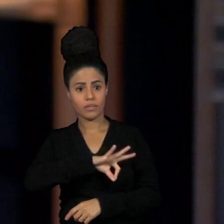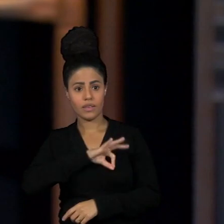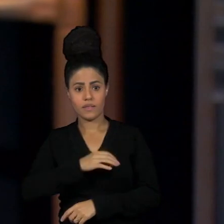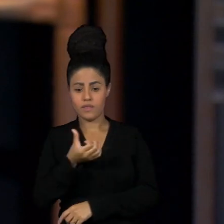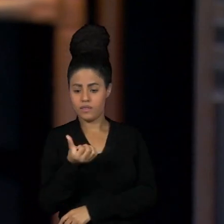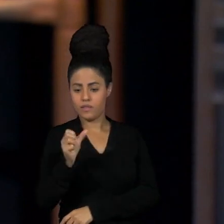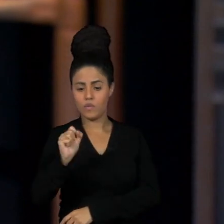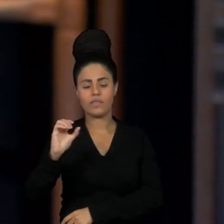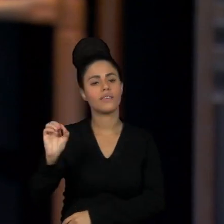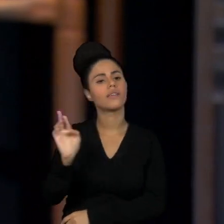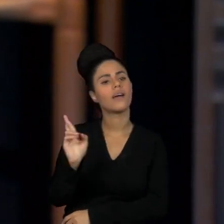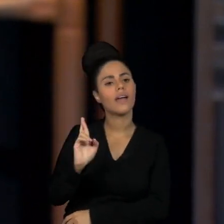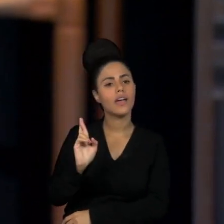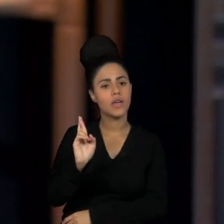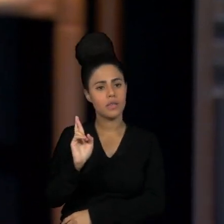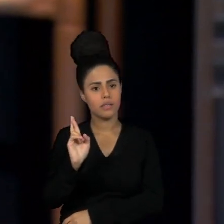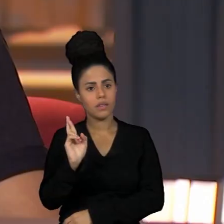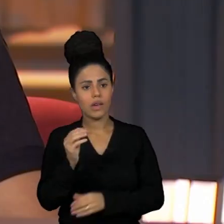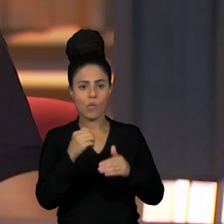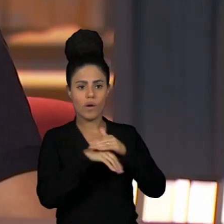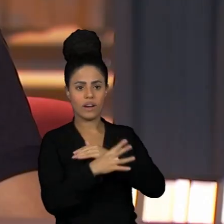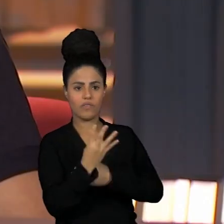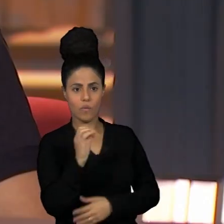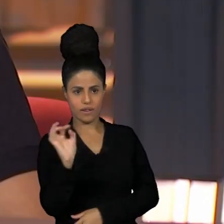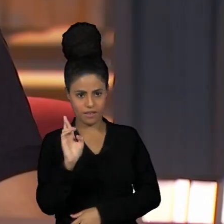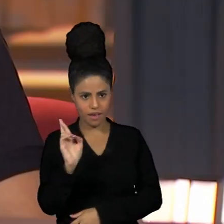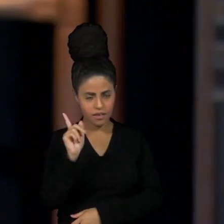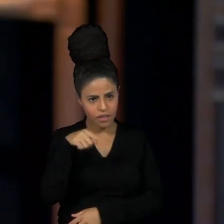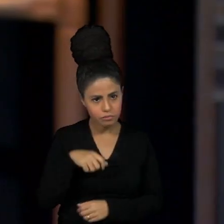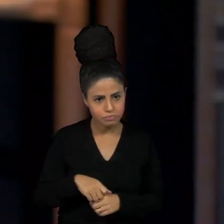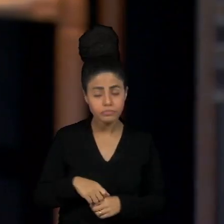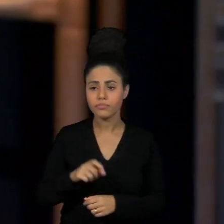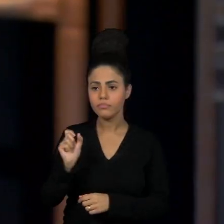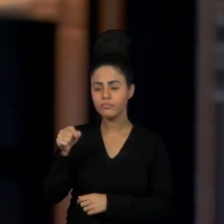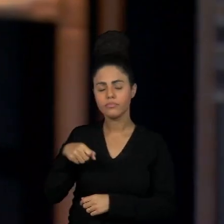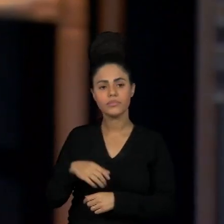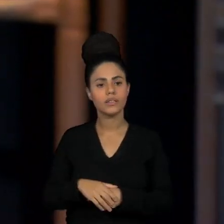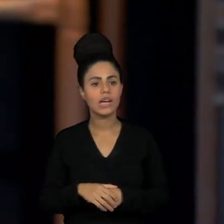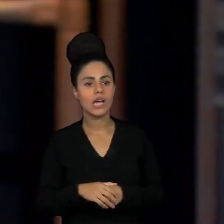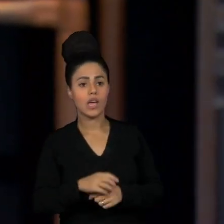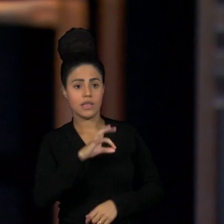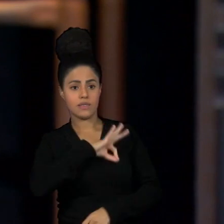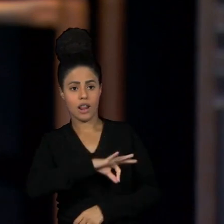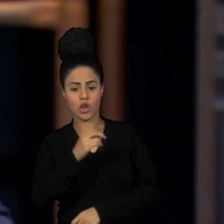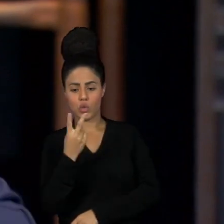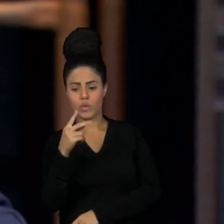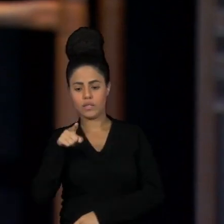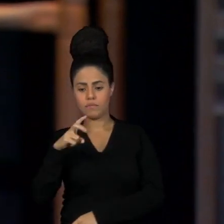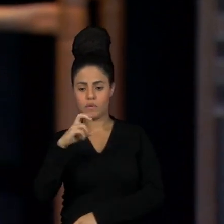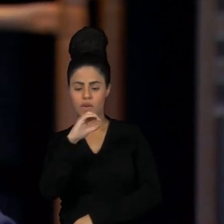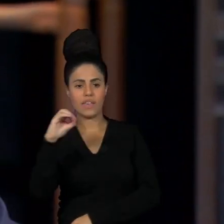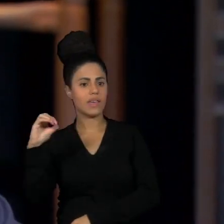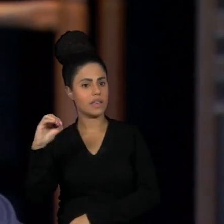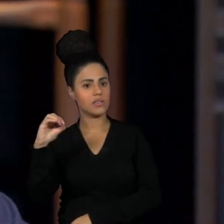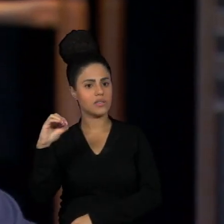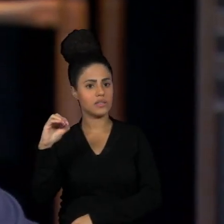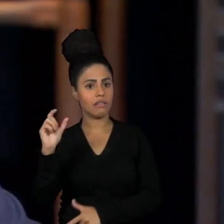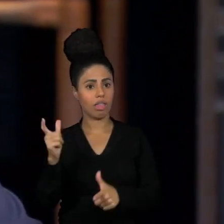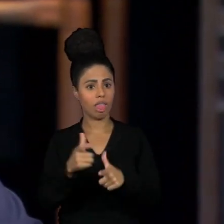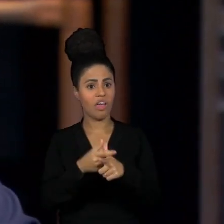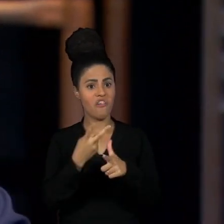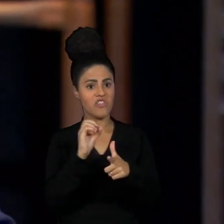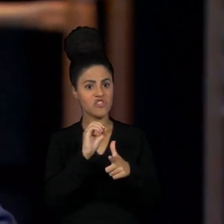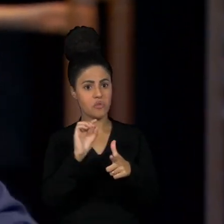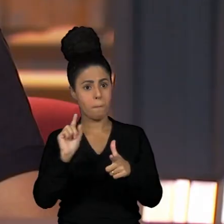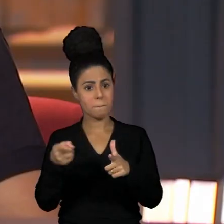R$680, sobrava 40. Isso. Aí você passou para ganhar 2.500 e logo estava com uma dívida de 20